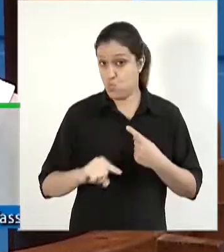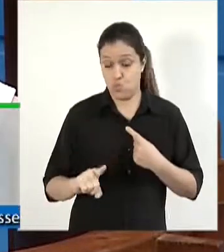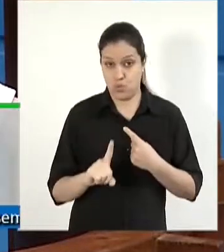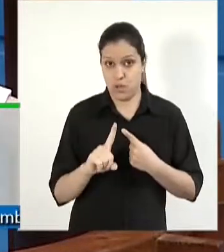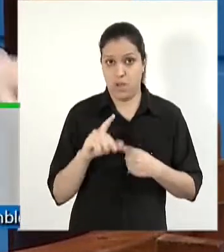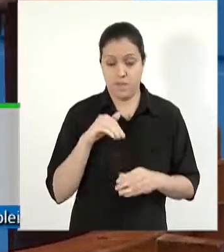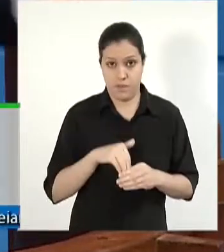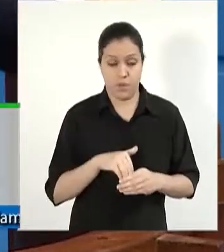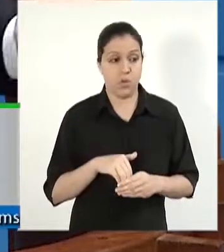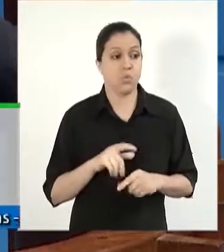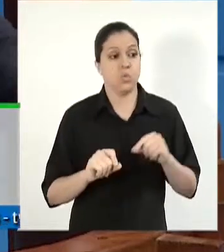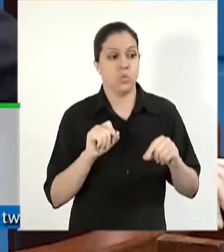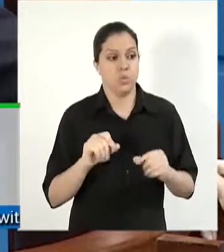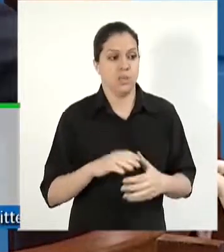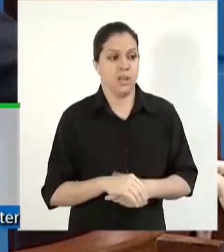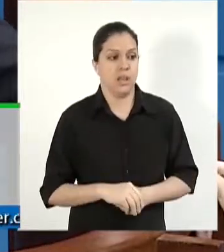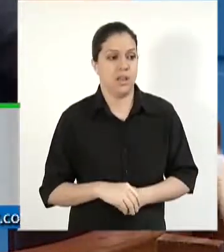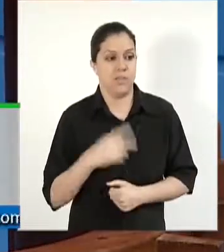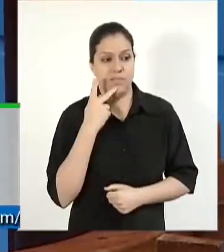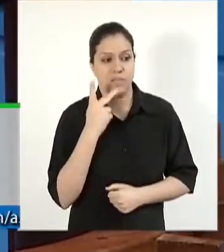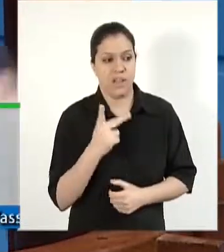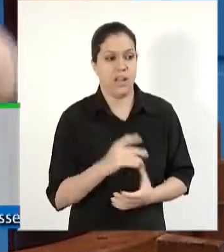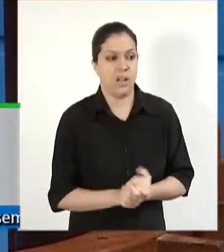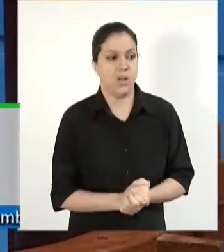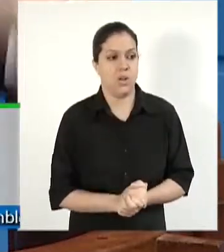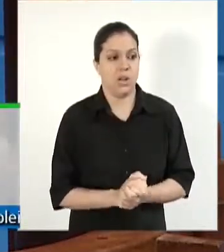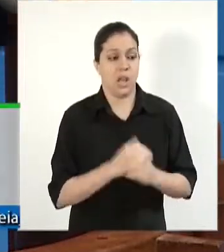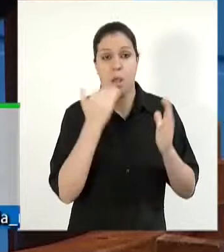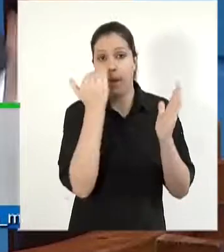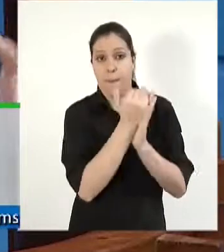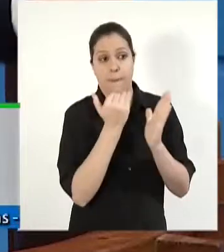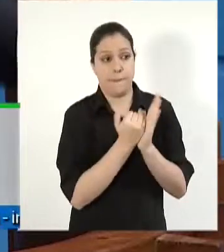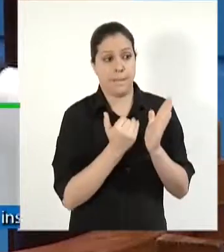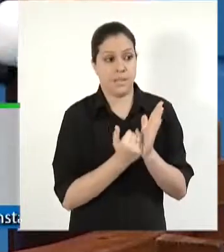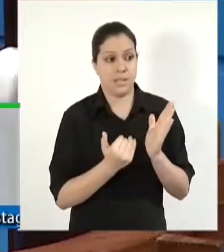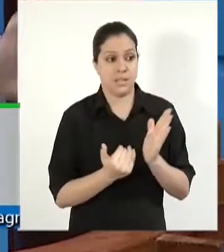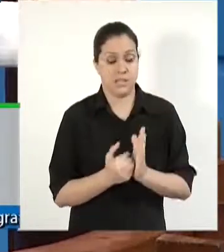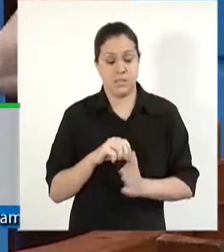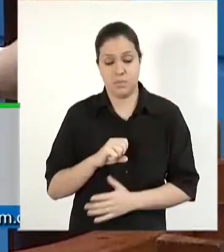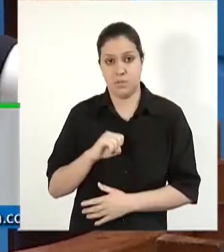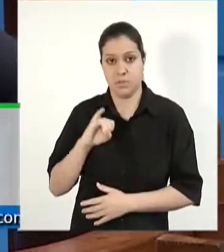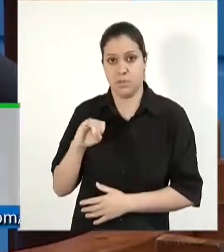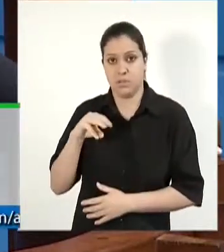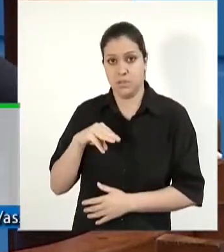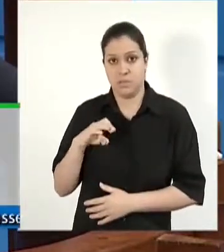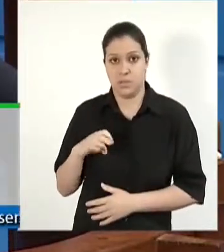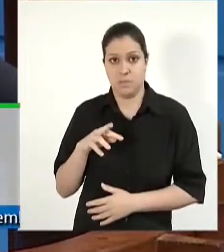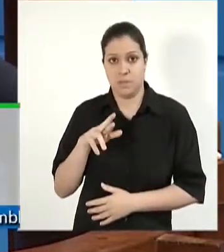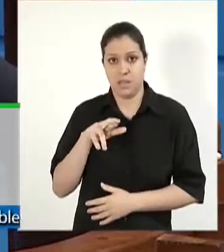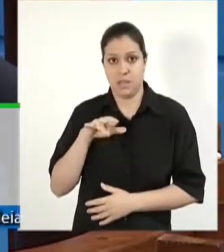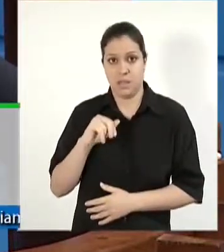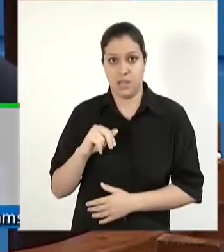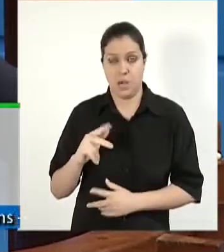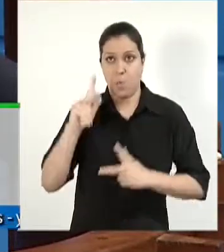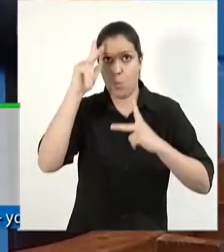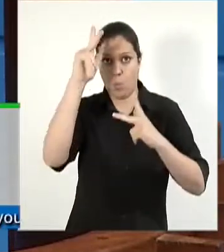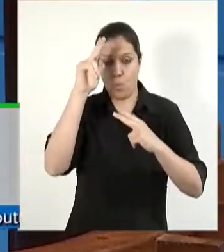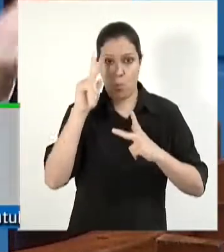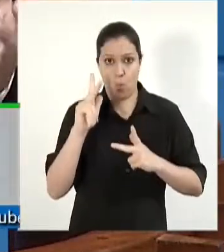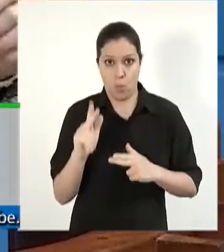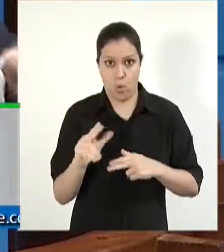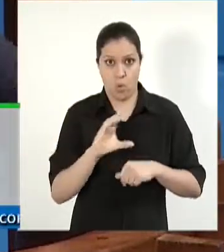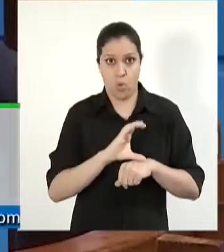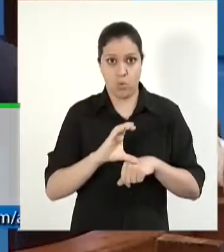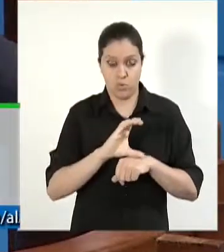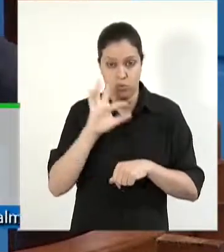voto, diz o seguinte, que o princípio da simetria constitucional tem que ser observado. Para você